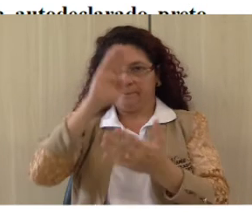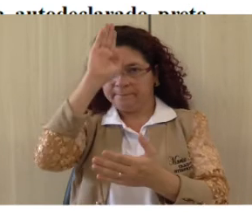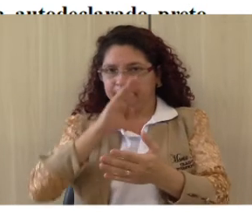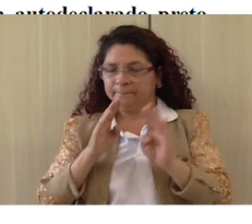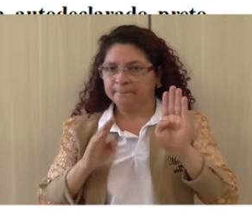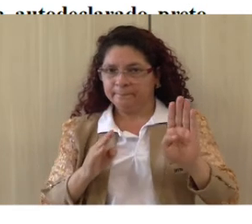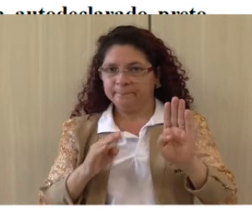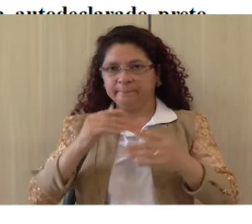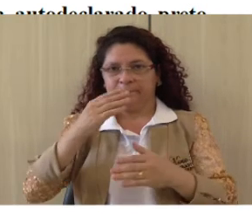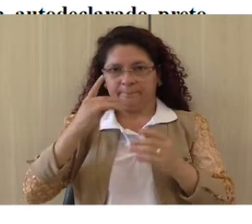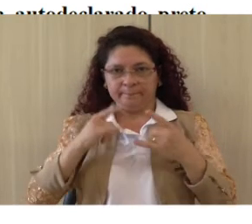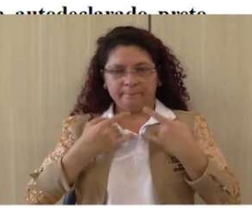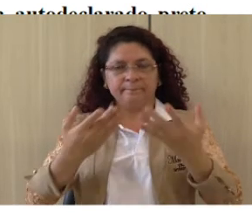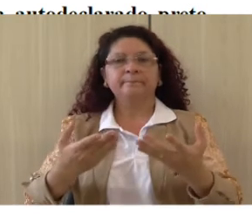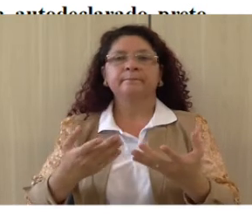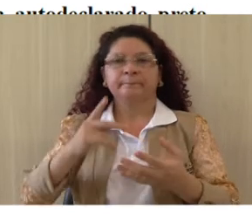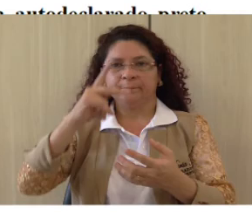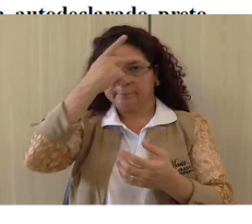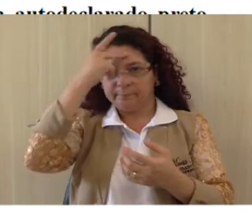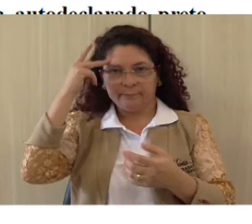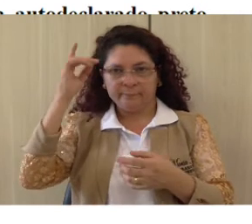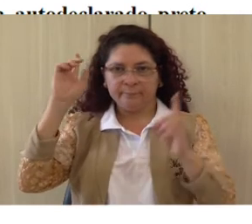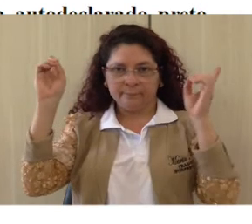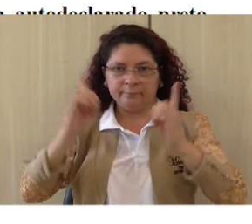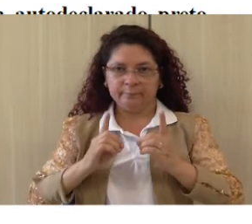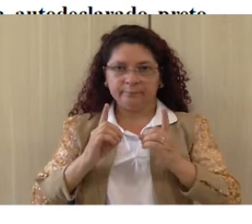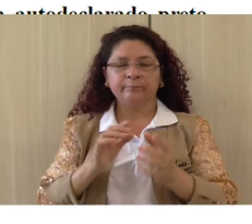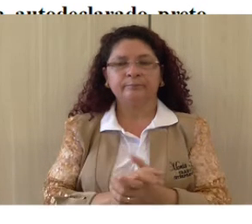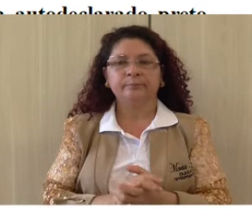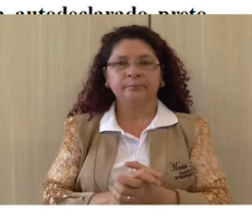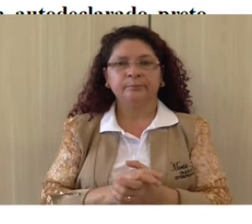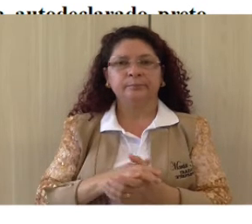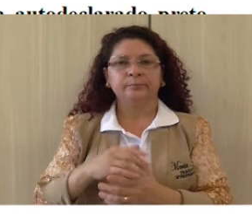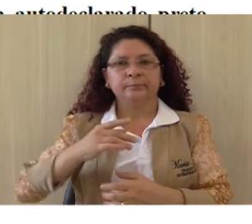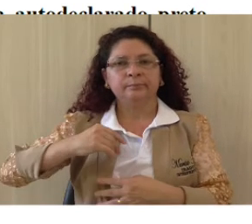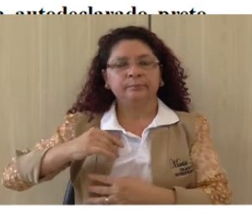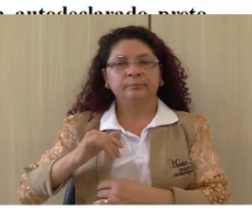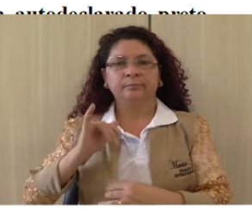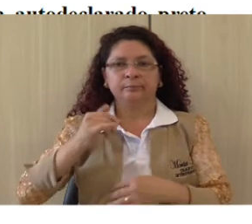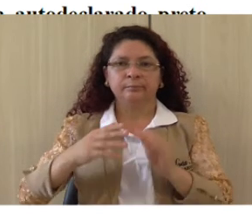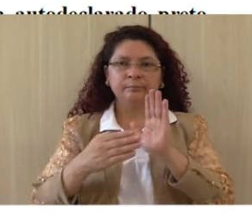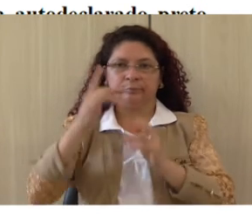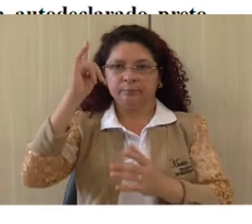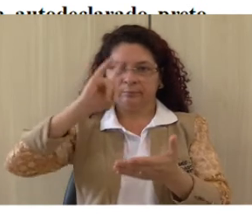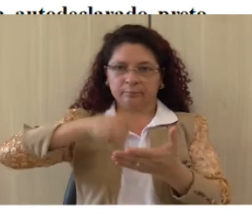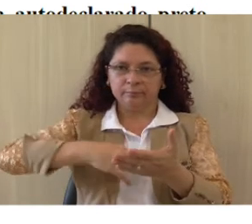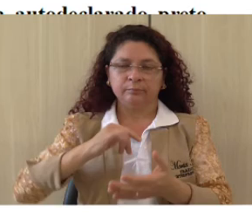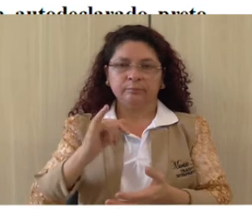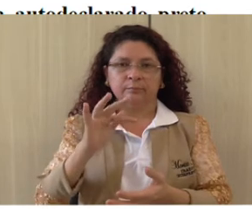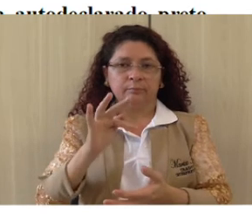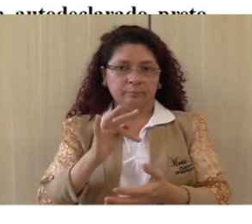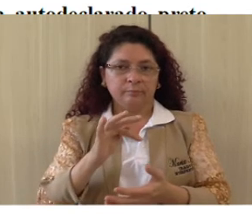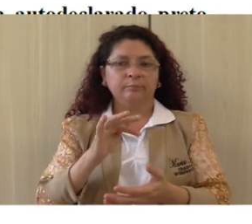B. Autodeclaração de pessoa com deficiência, a ser fornecida pelo IFPA. C. Laudo